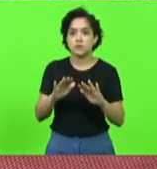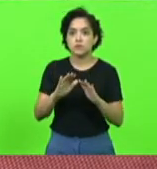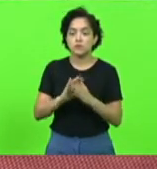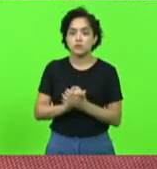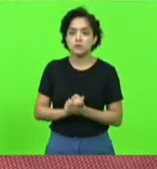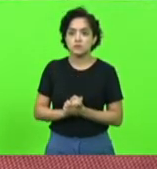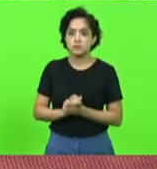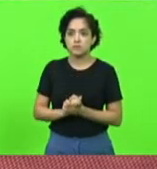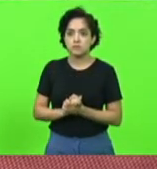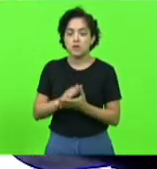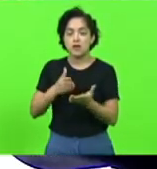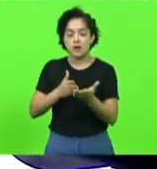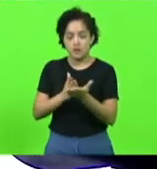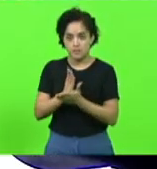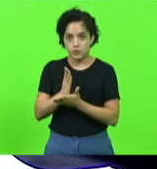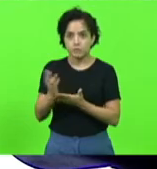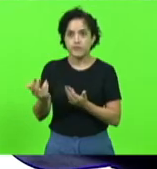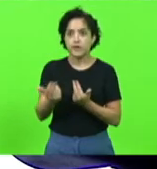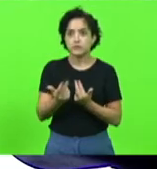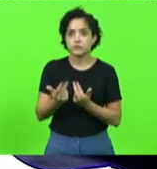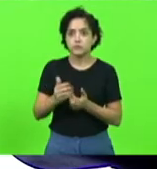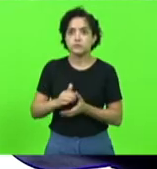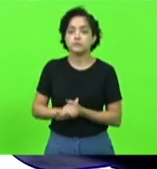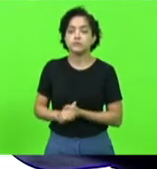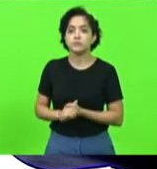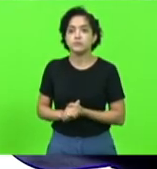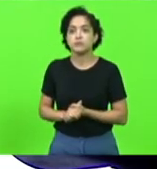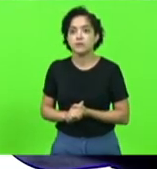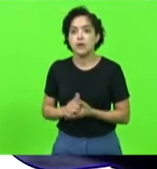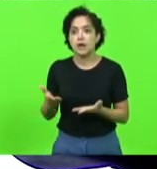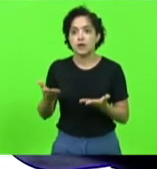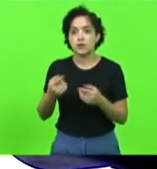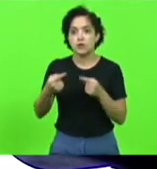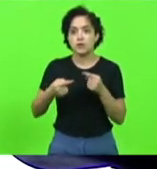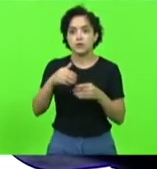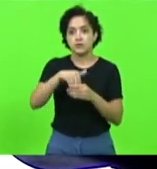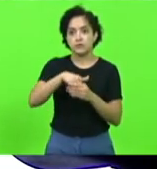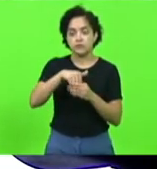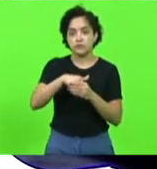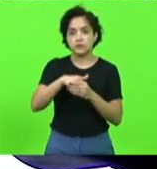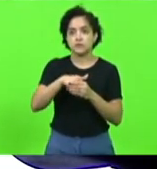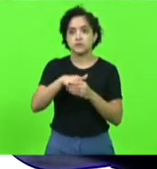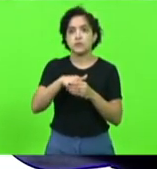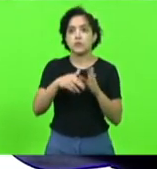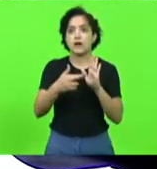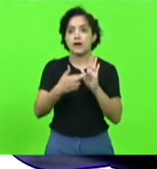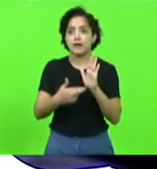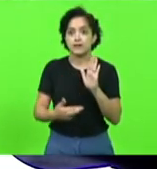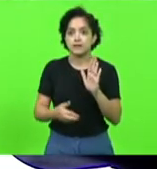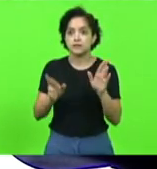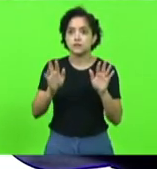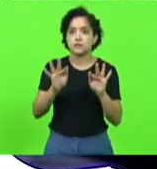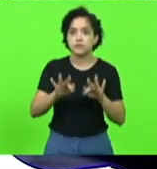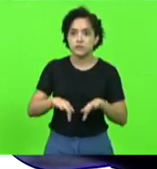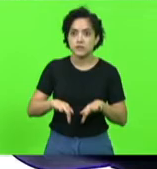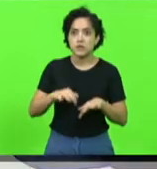encontram. Aprovado por unanimidade. Em votação, redação final do projeto